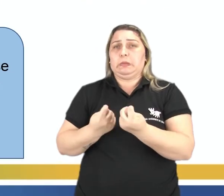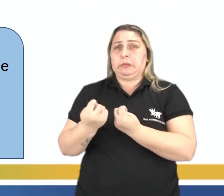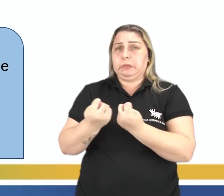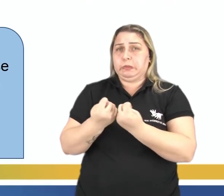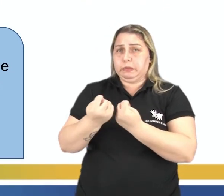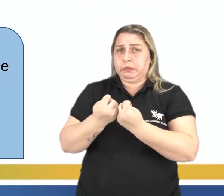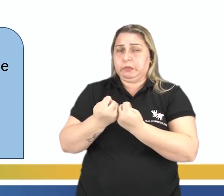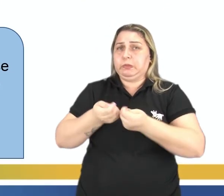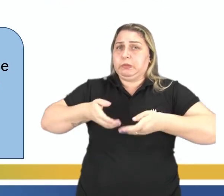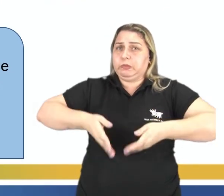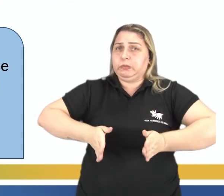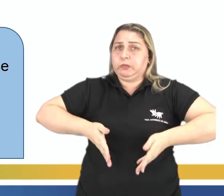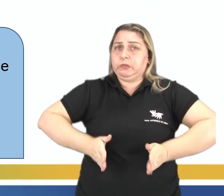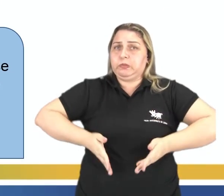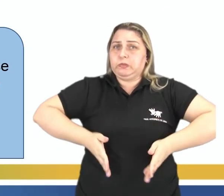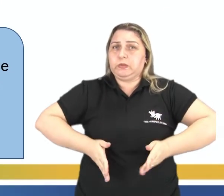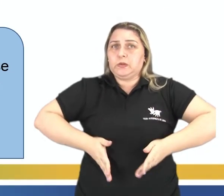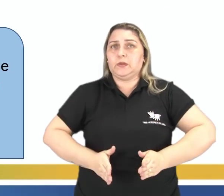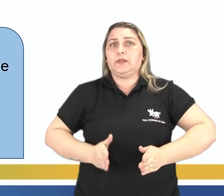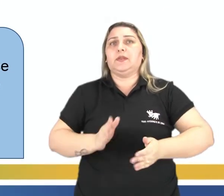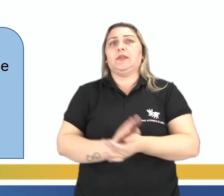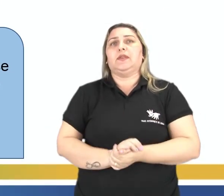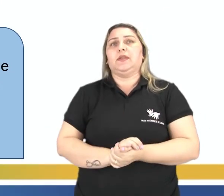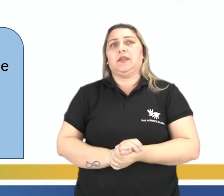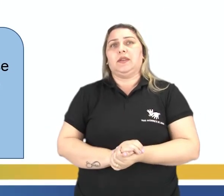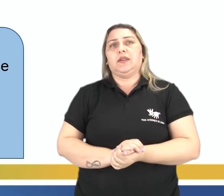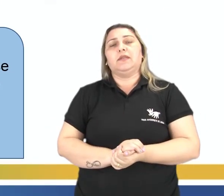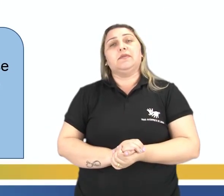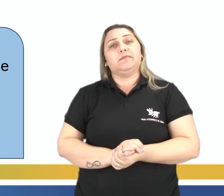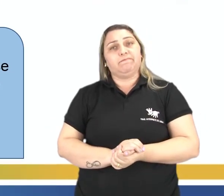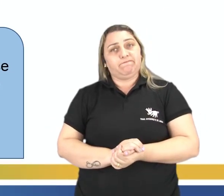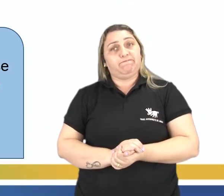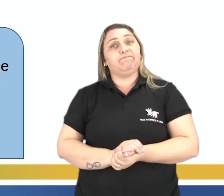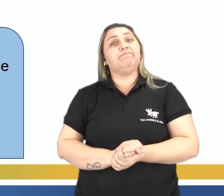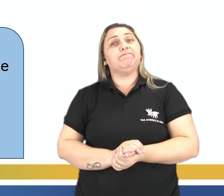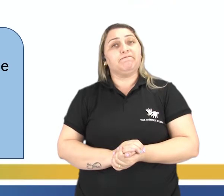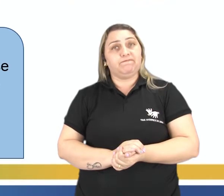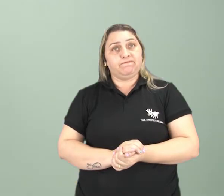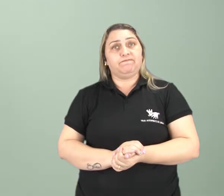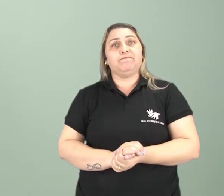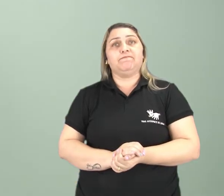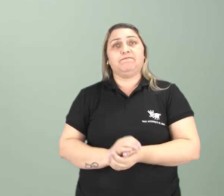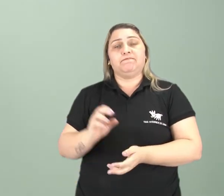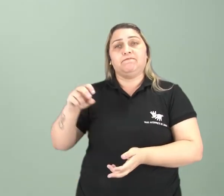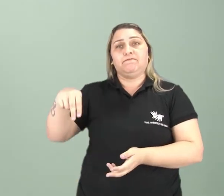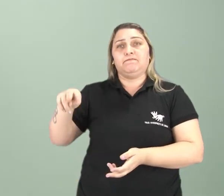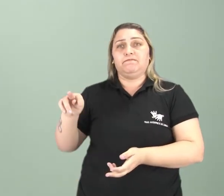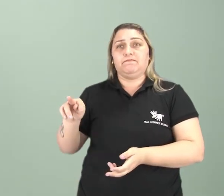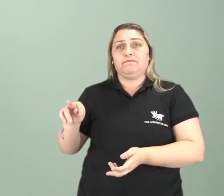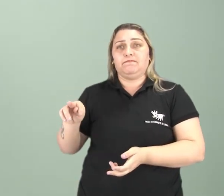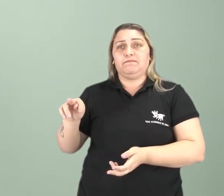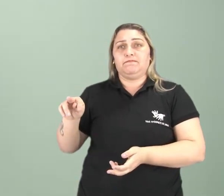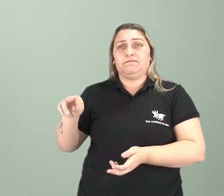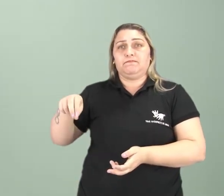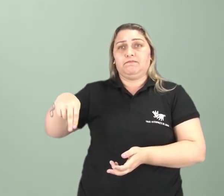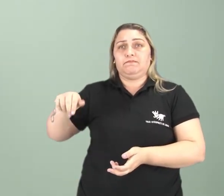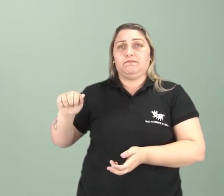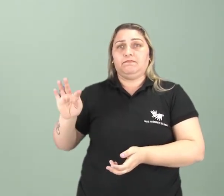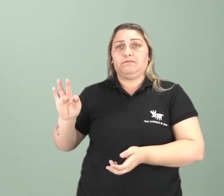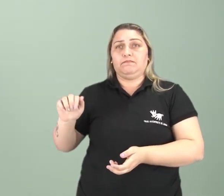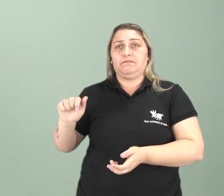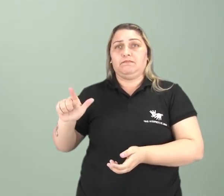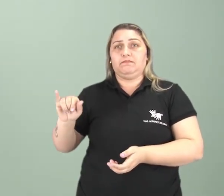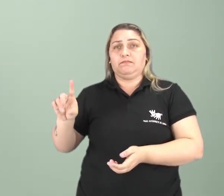era necessário fazer o controle de natalidade. Natalidade vem de nascimento, né? Se você lembra lá do final do ano, Natal está associado